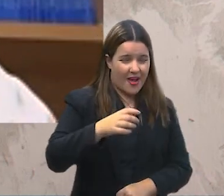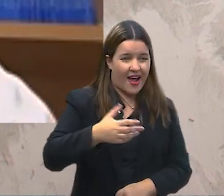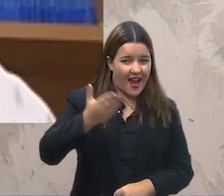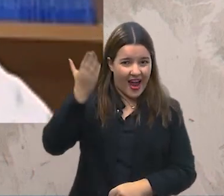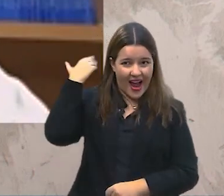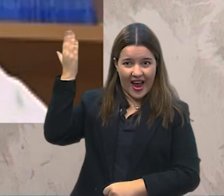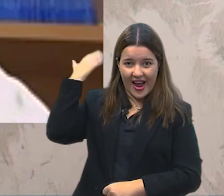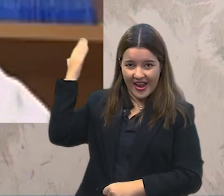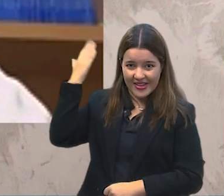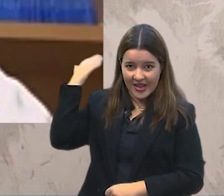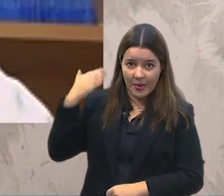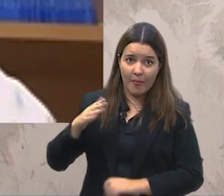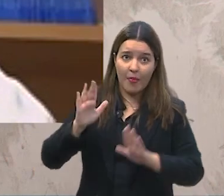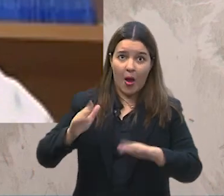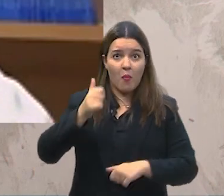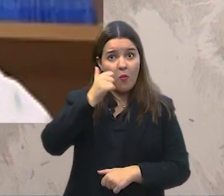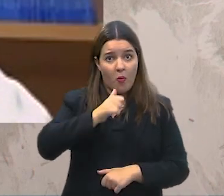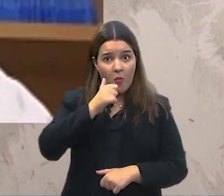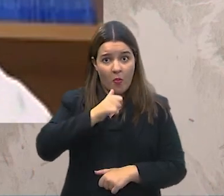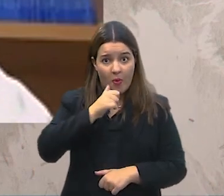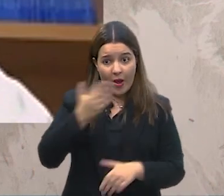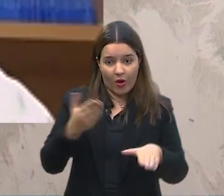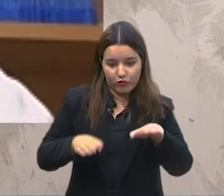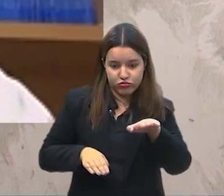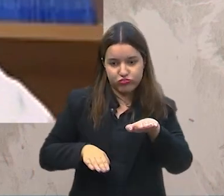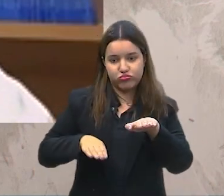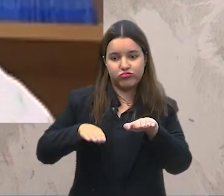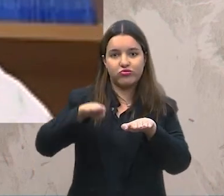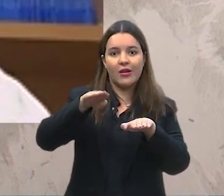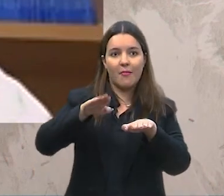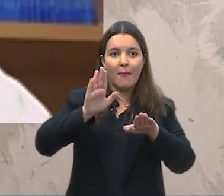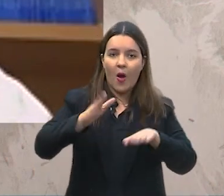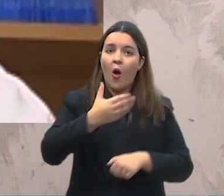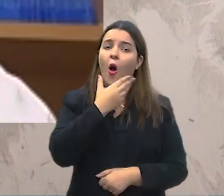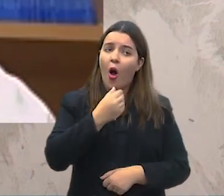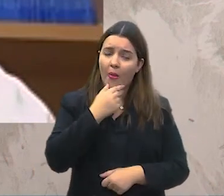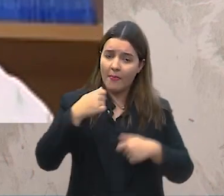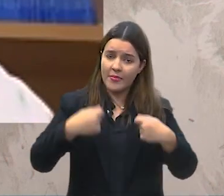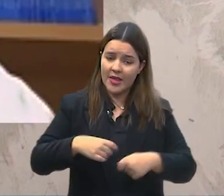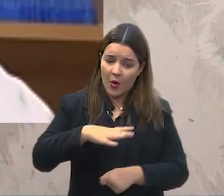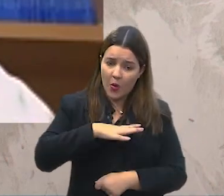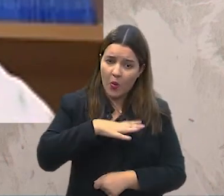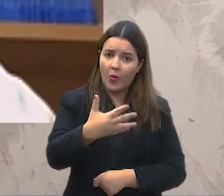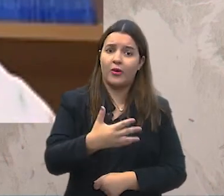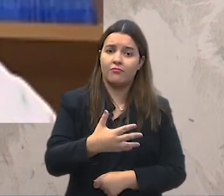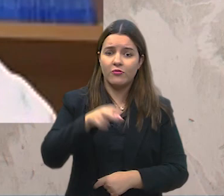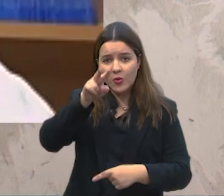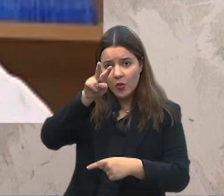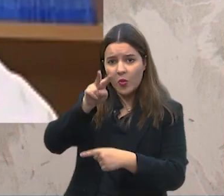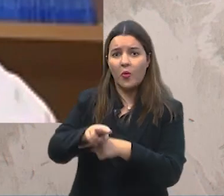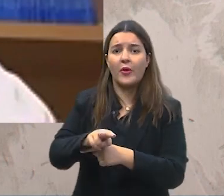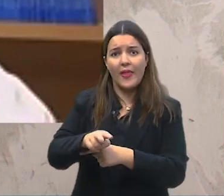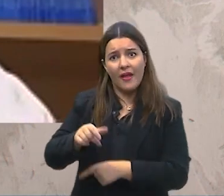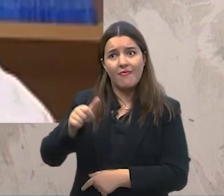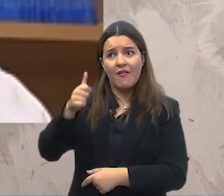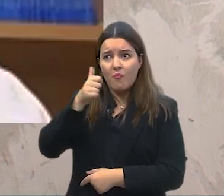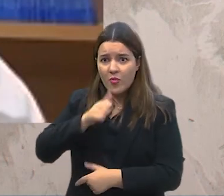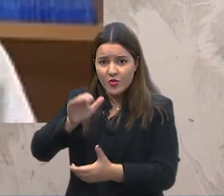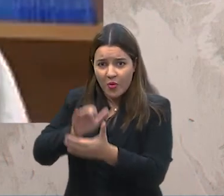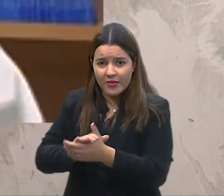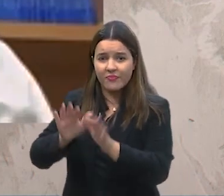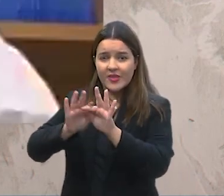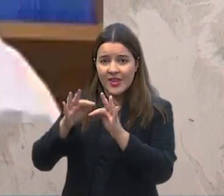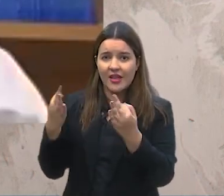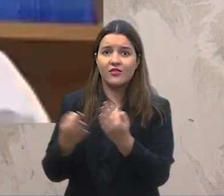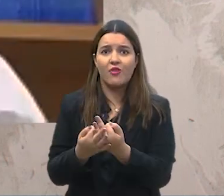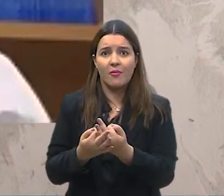da mulher ter ganho um grande espaço nesse papel. Mas o papel de cuidador, que a mulher tem muito mais, também